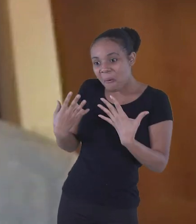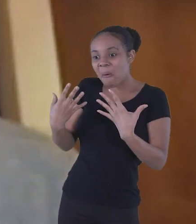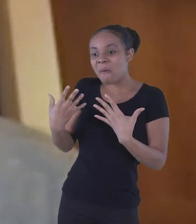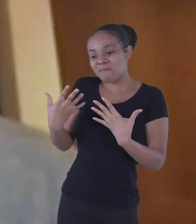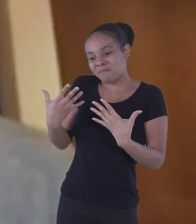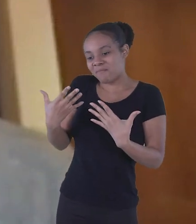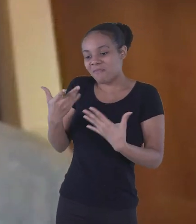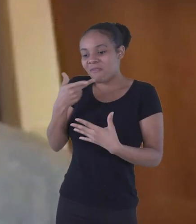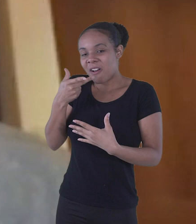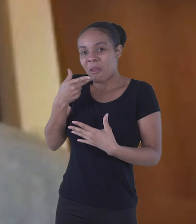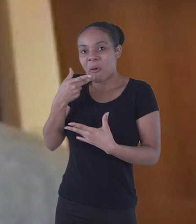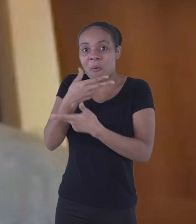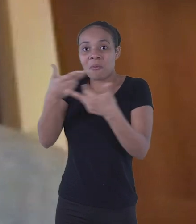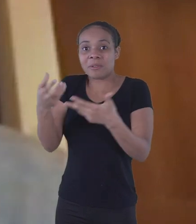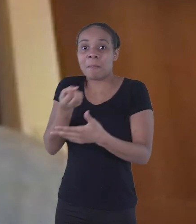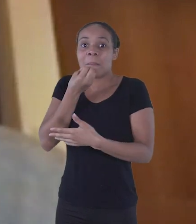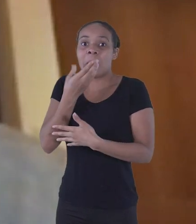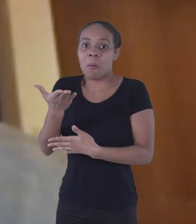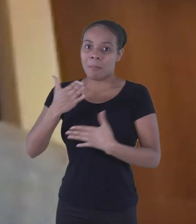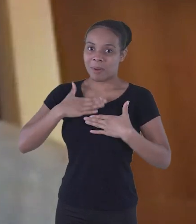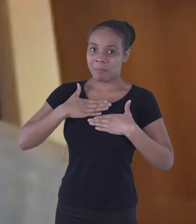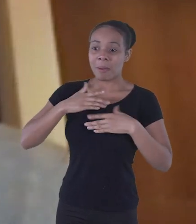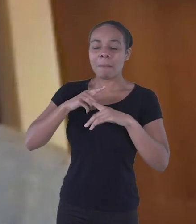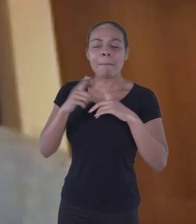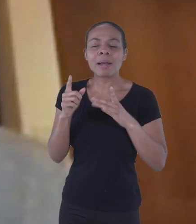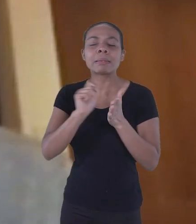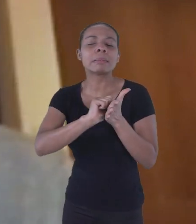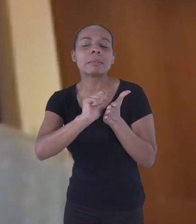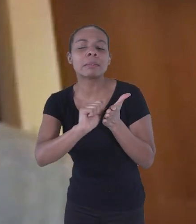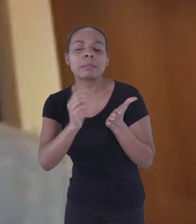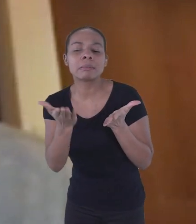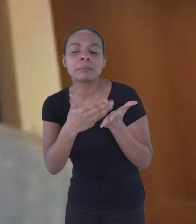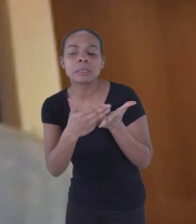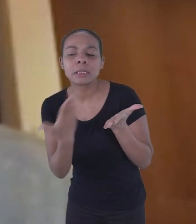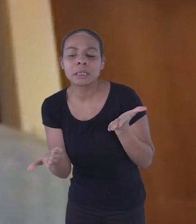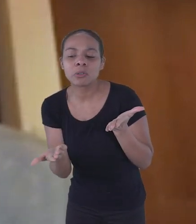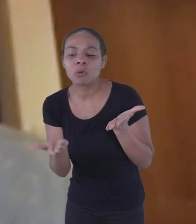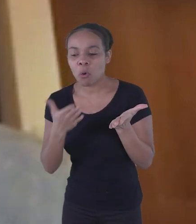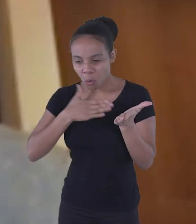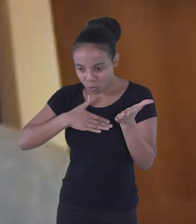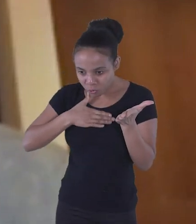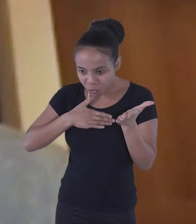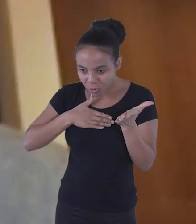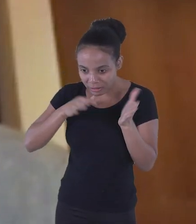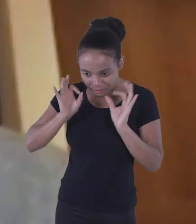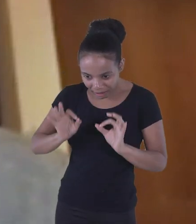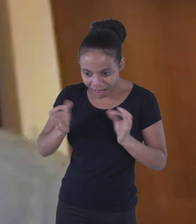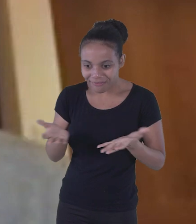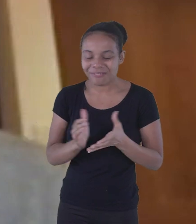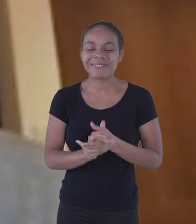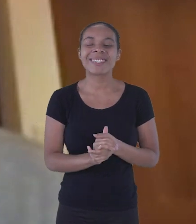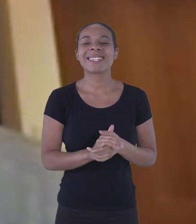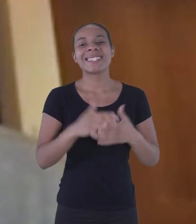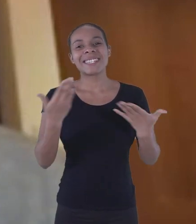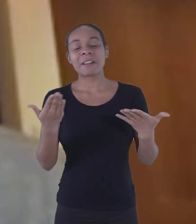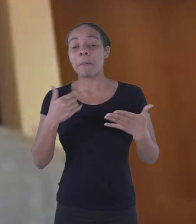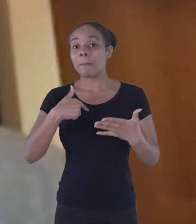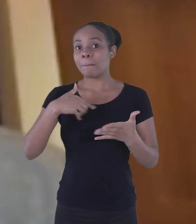É isso. Eu acho que sim, sem dúvida, me conta muito. Eu não acho que é um